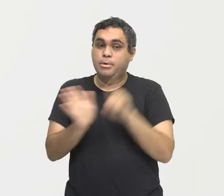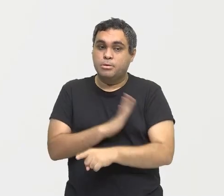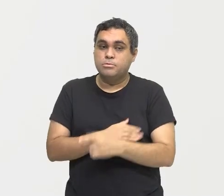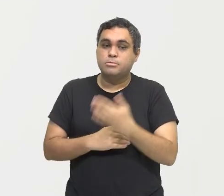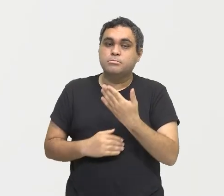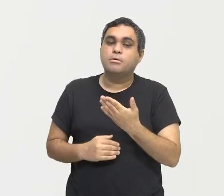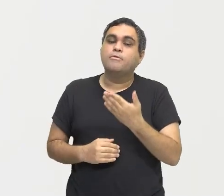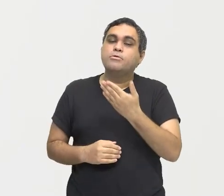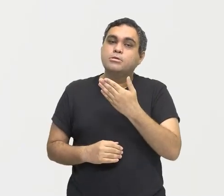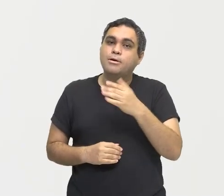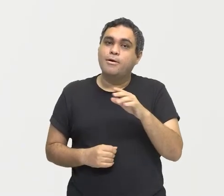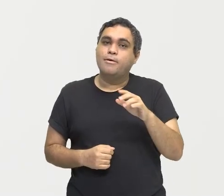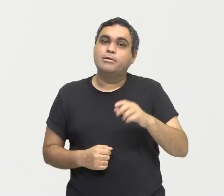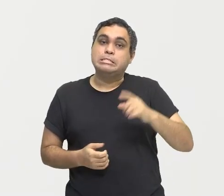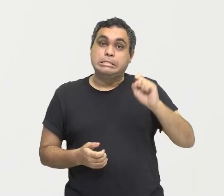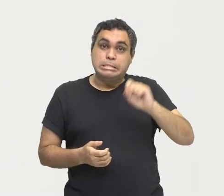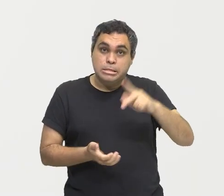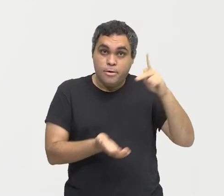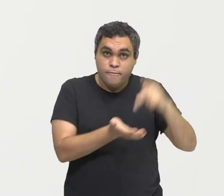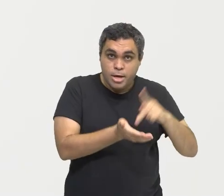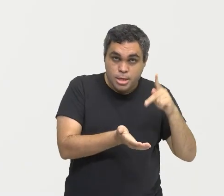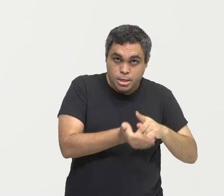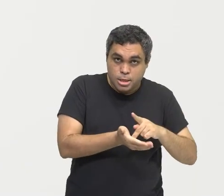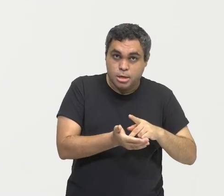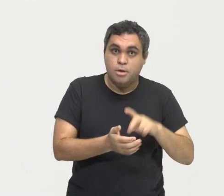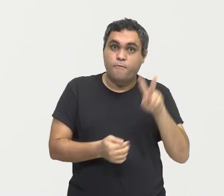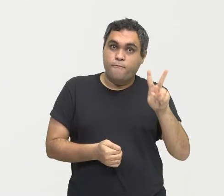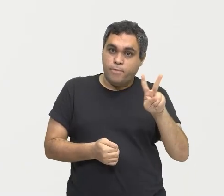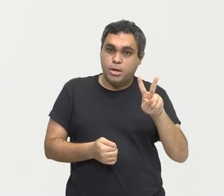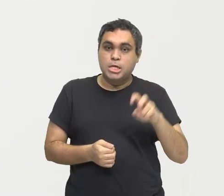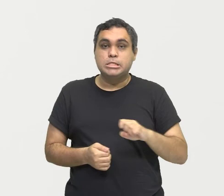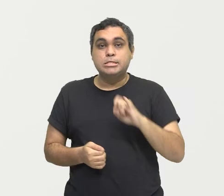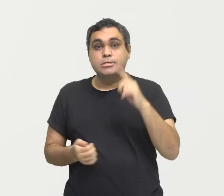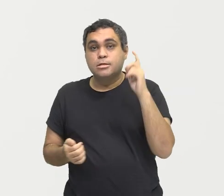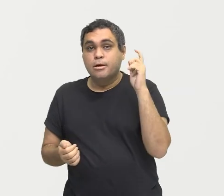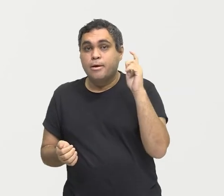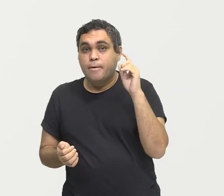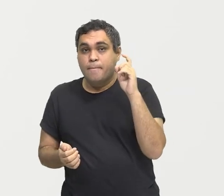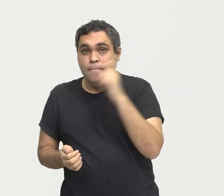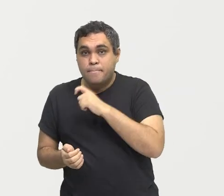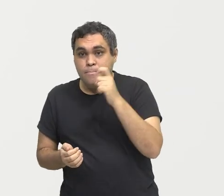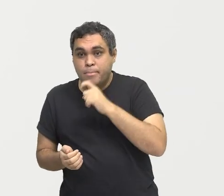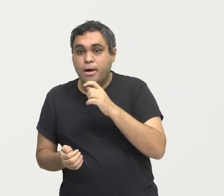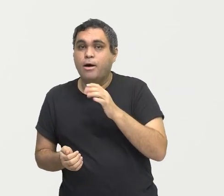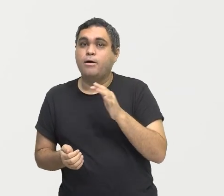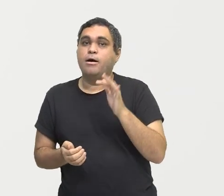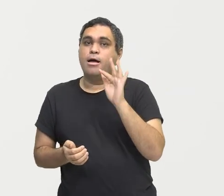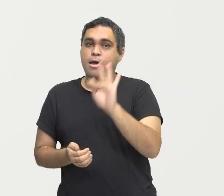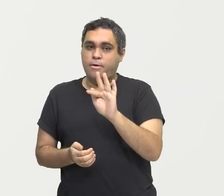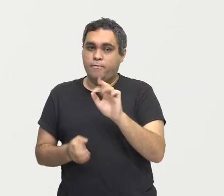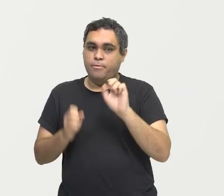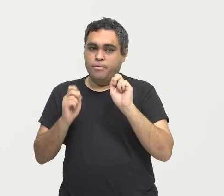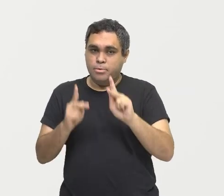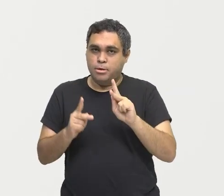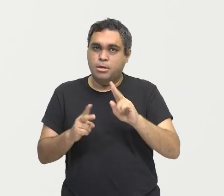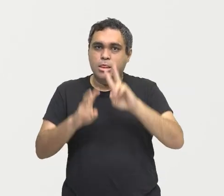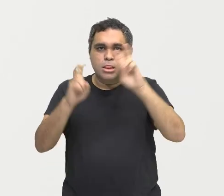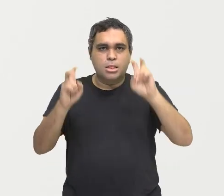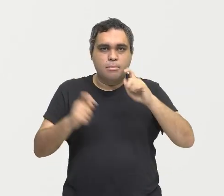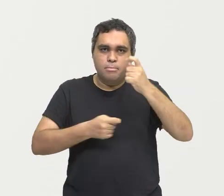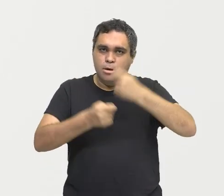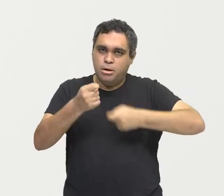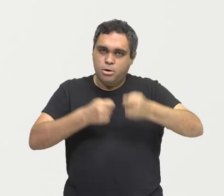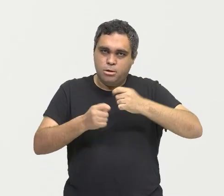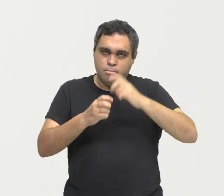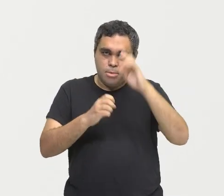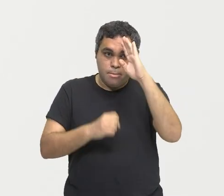assinalarem V para as afirmações verdadeiras e F para as falsas a respeito da economia brasileira. No primeiro item,